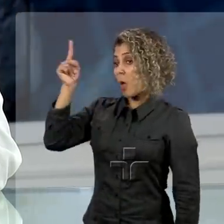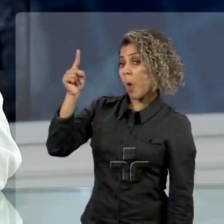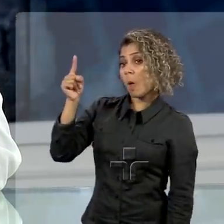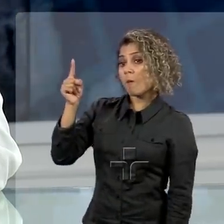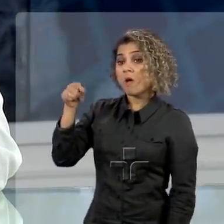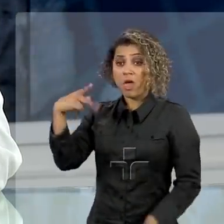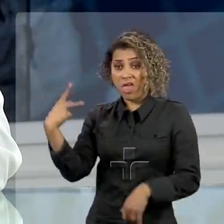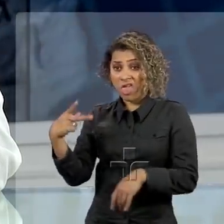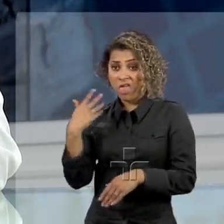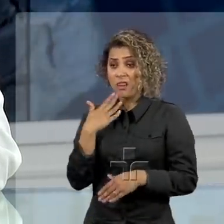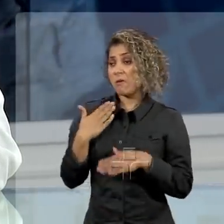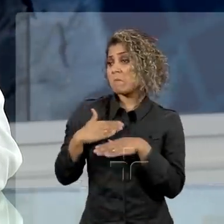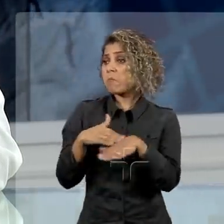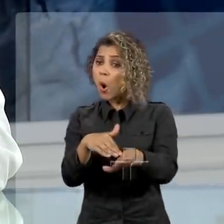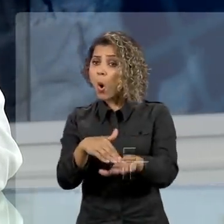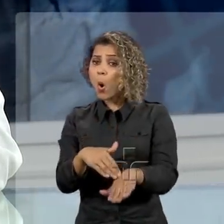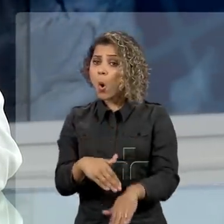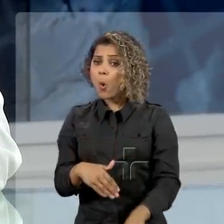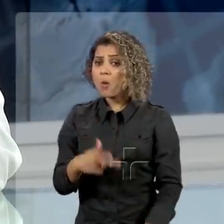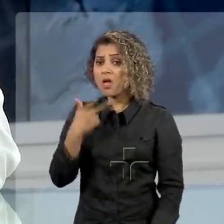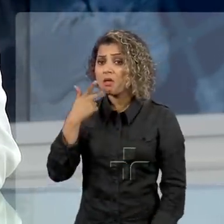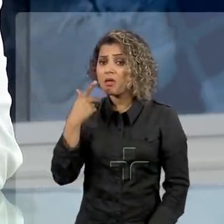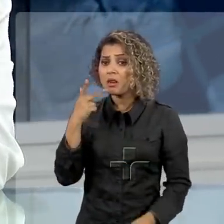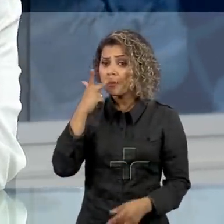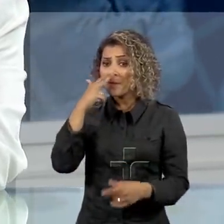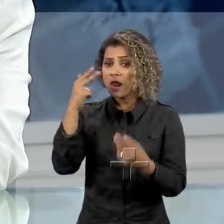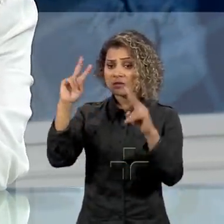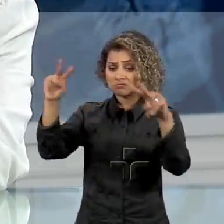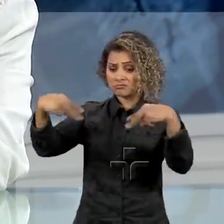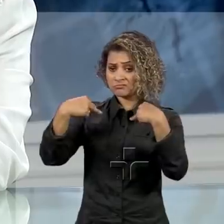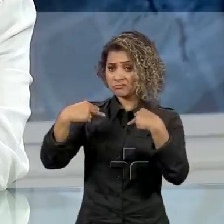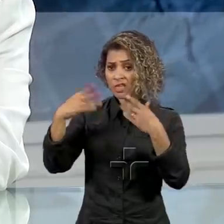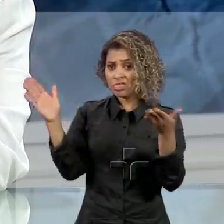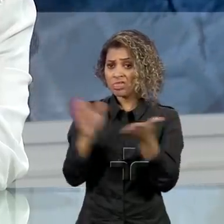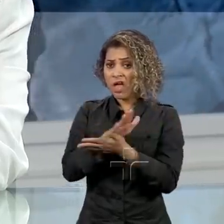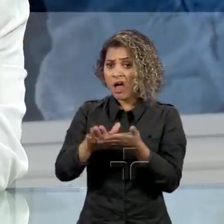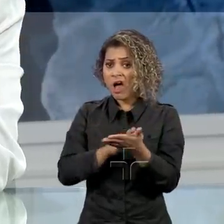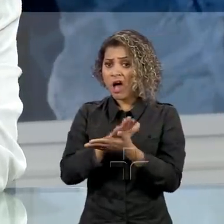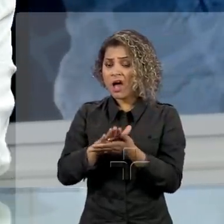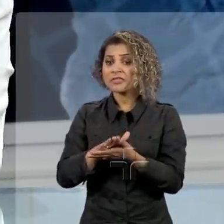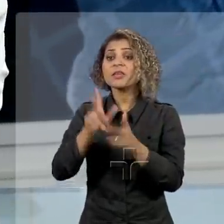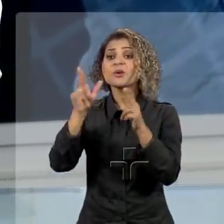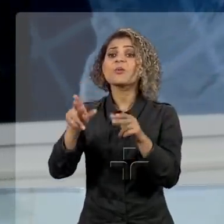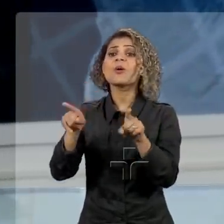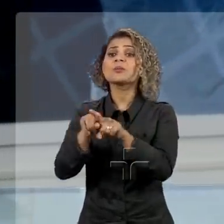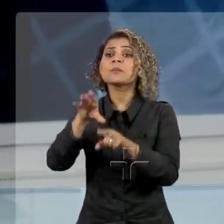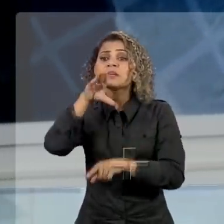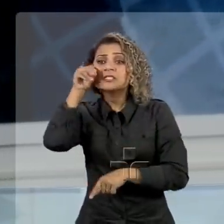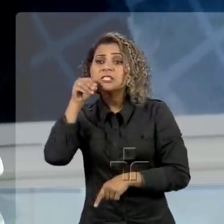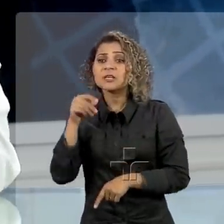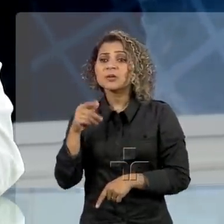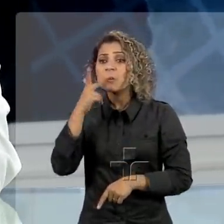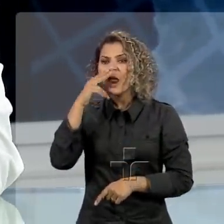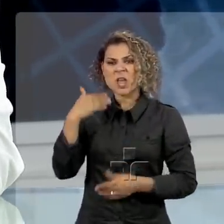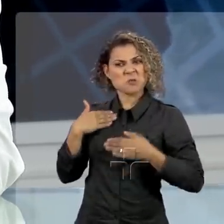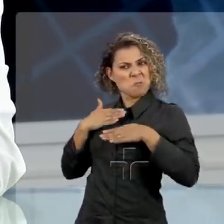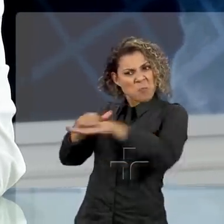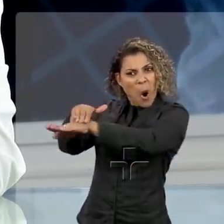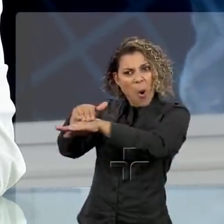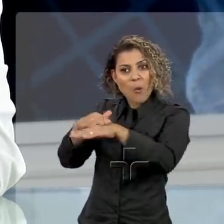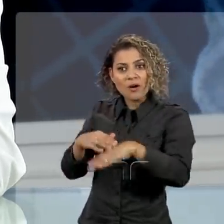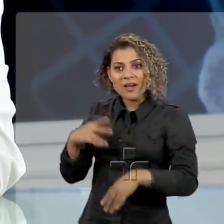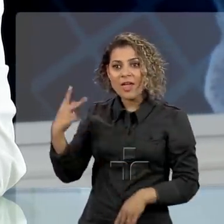faz autocrítica, ele não se revê. Talvez depois que o Ciro Gomes chuta o balde, aí eles correm atrás para